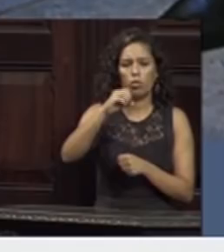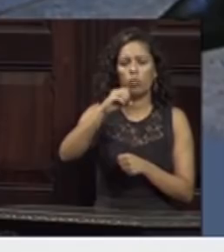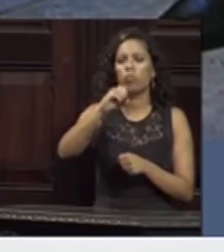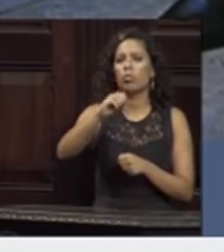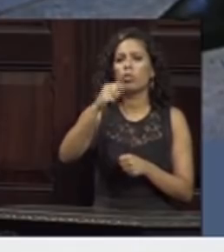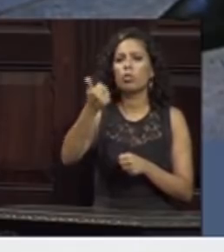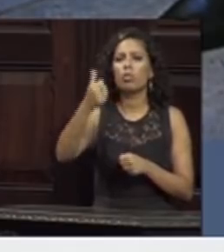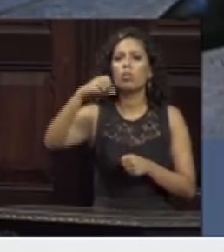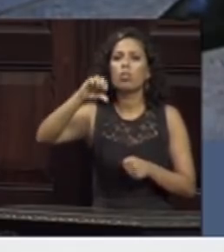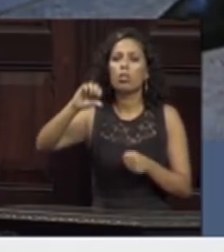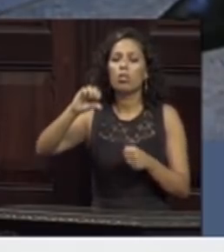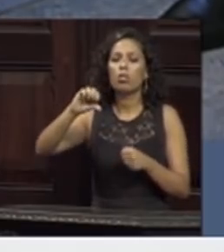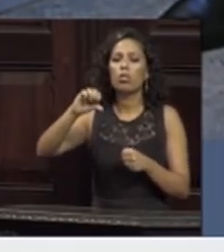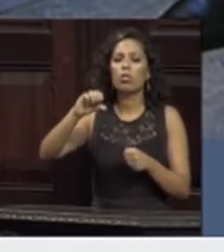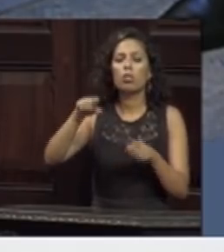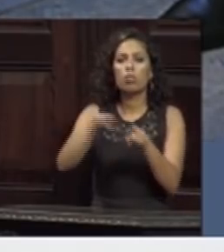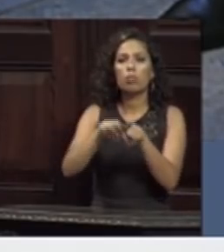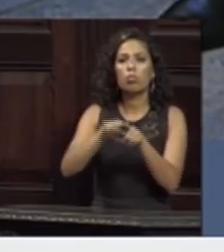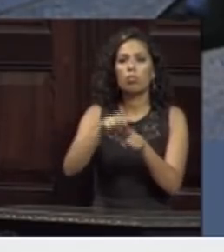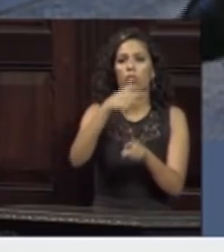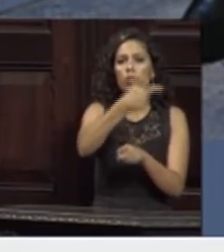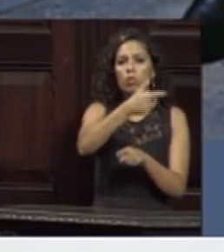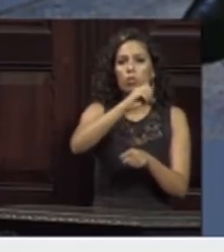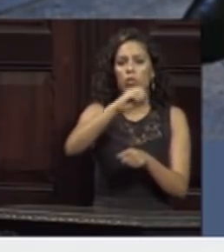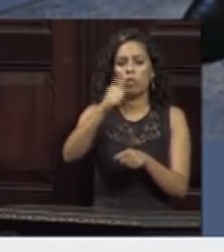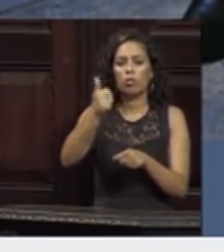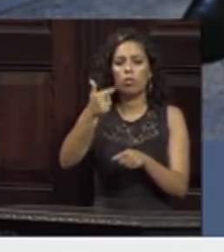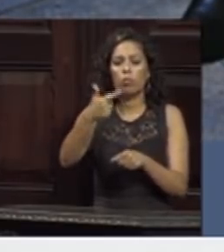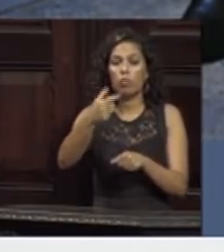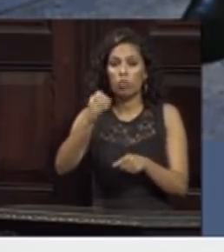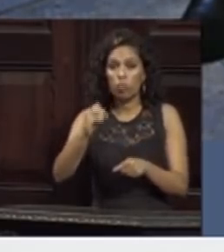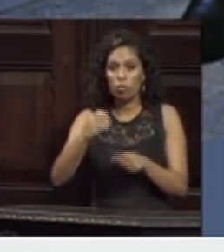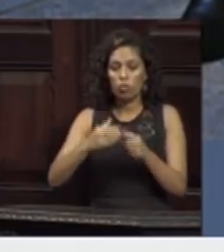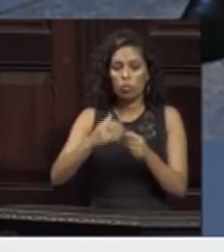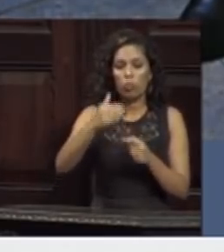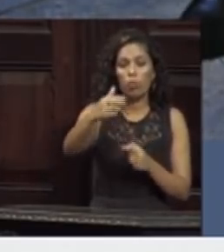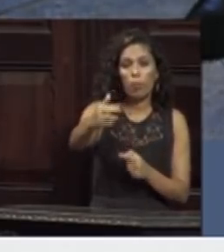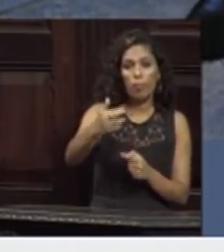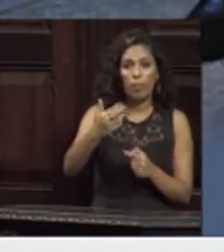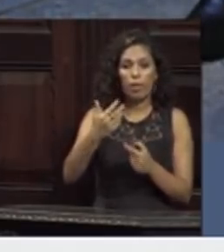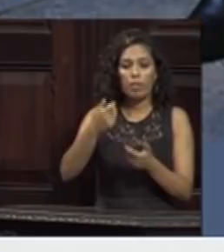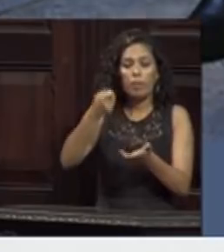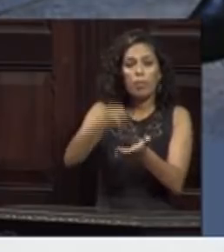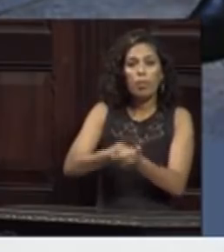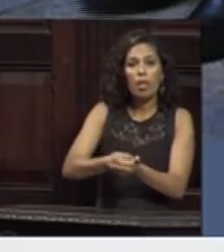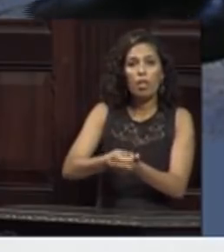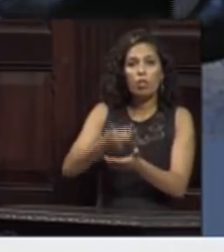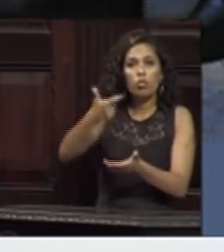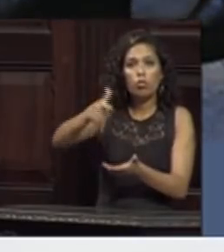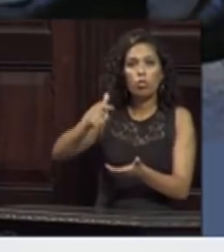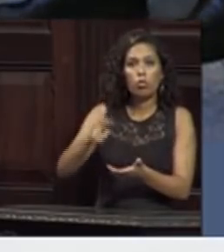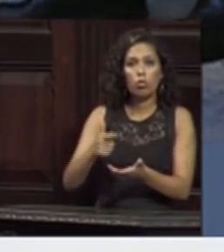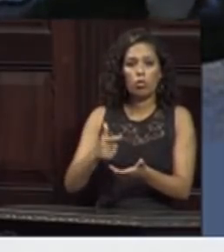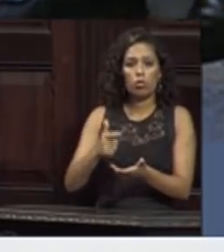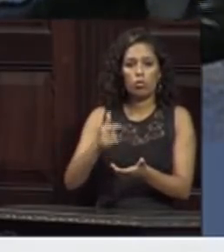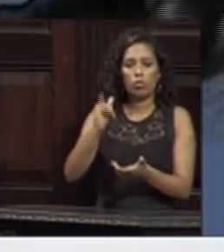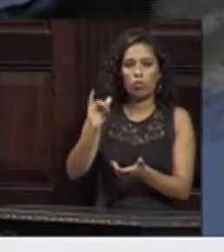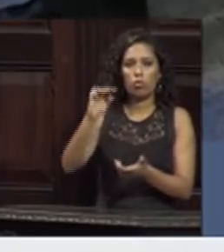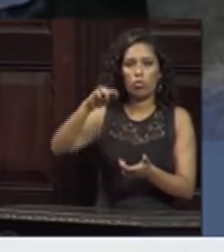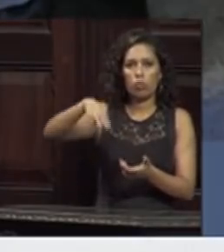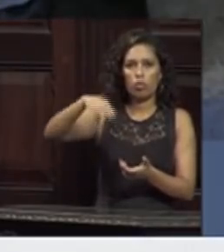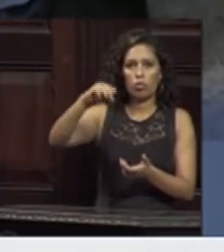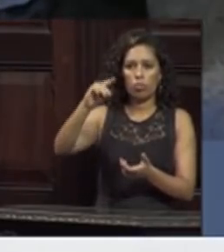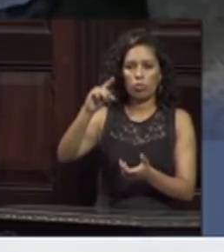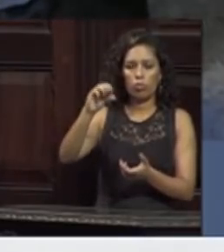estado do Rio de Janeiro. Então, o que a sociedade precisa discutir com os municípios produtores, com os parlamentos municipais e com o